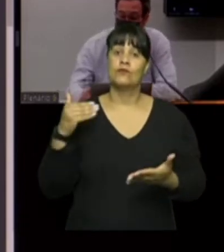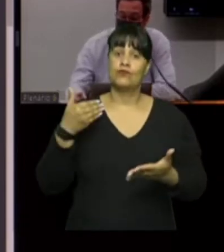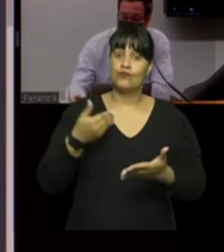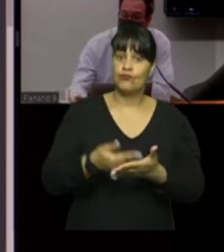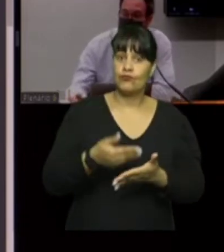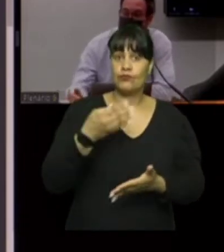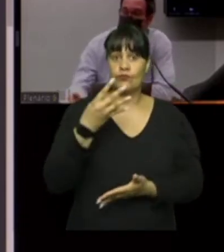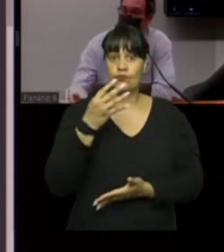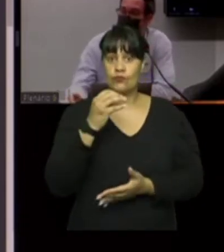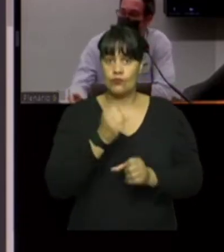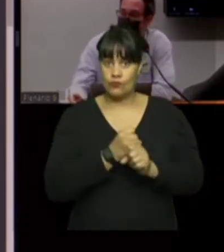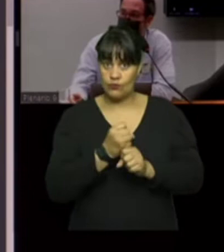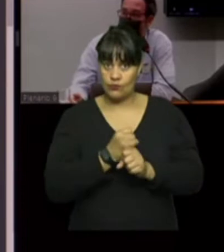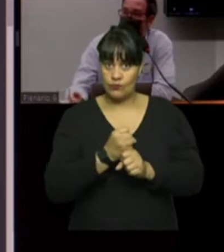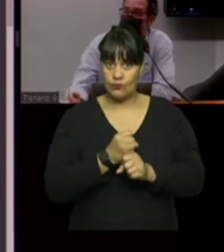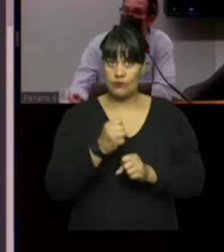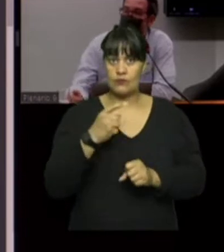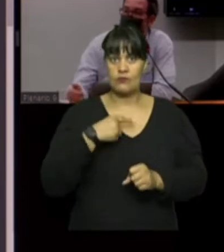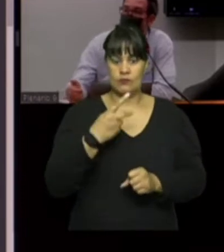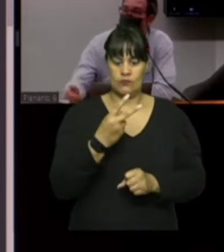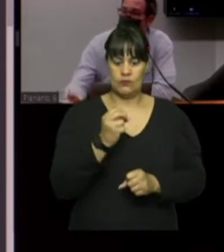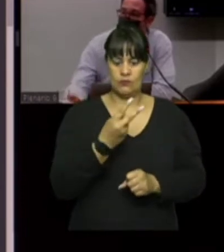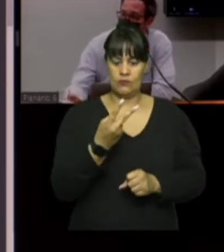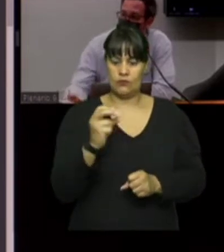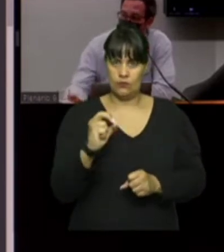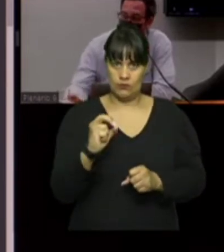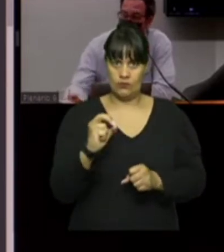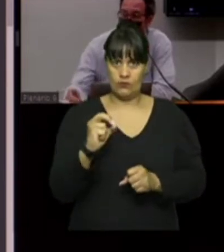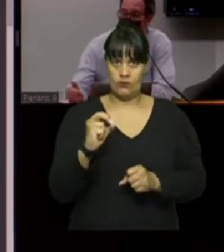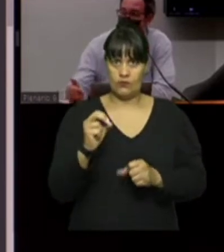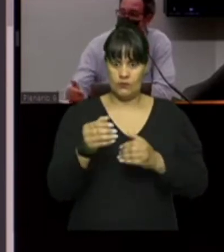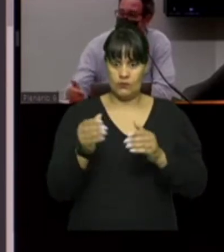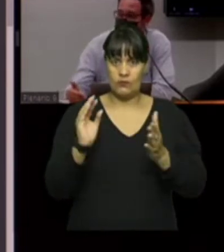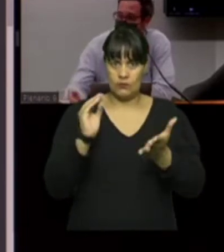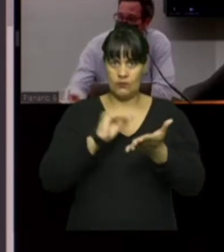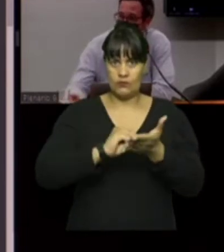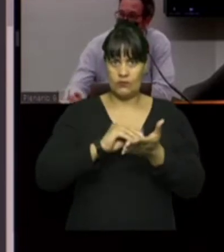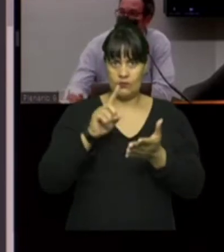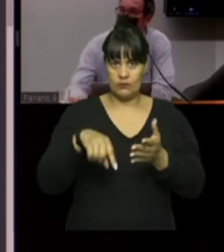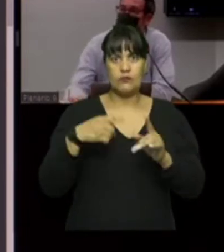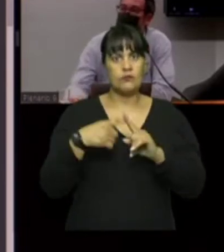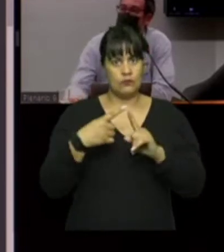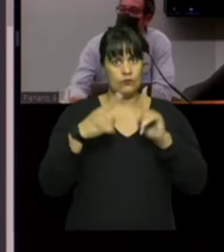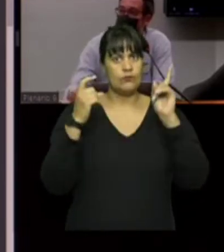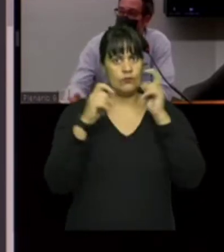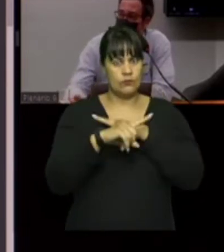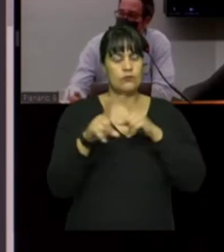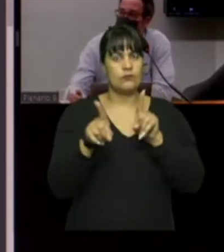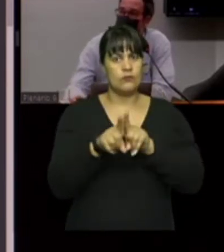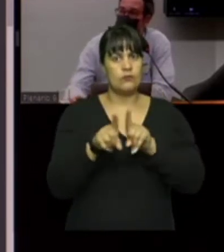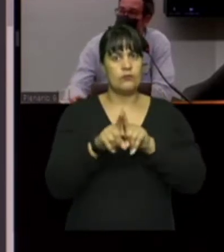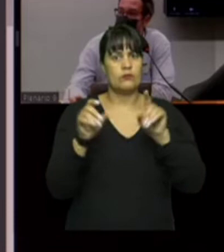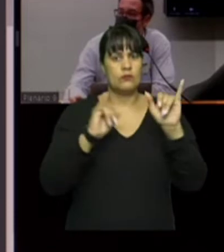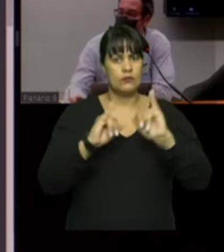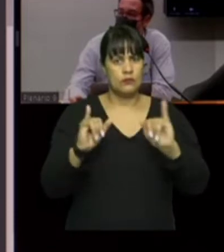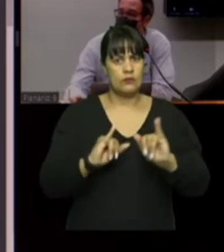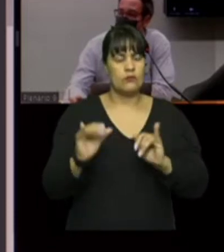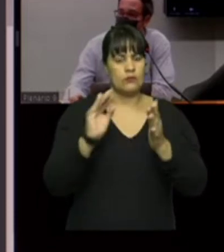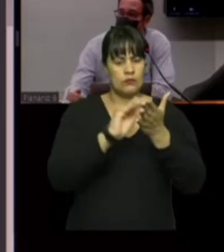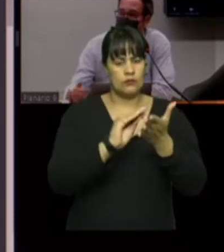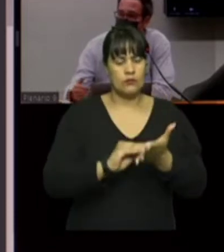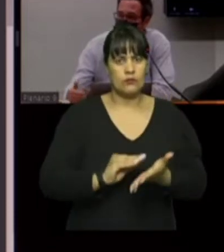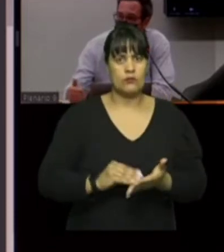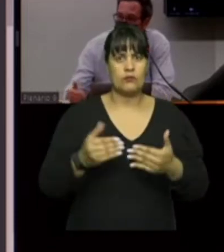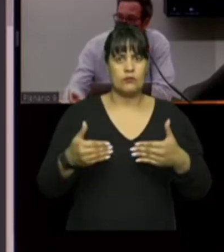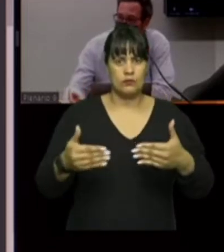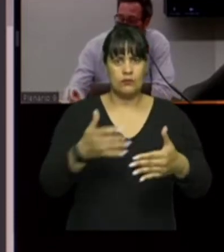que a gente tem é de 2020, porque uma outra dificuldade é acessar dados produzidos pelo Ministério da Saúde,